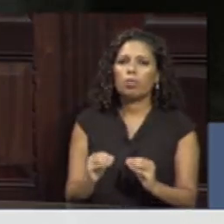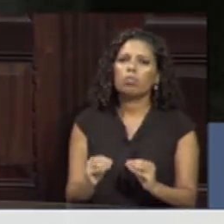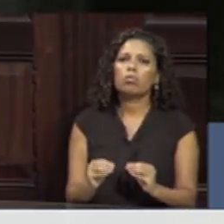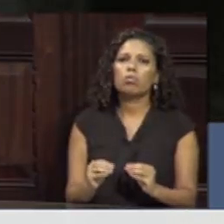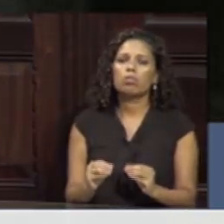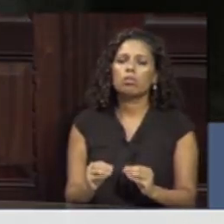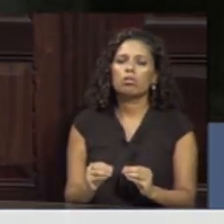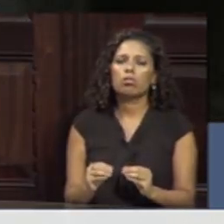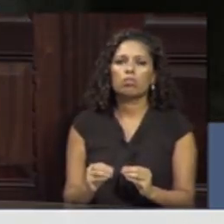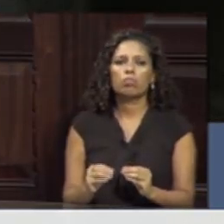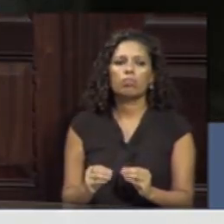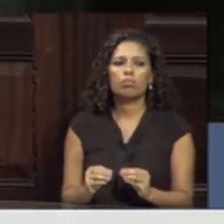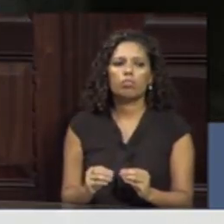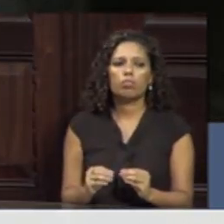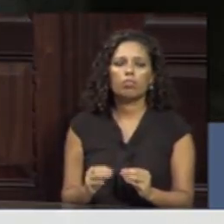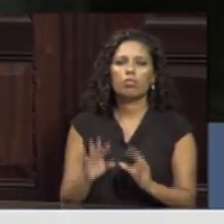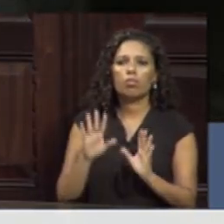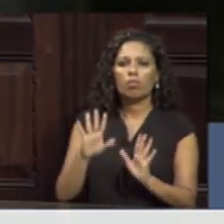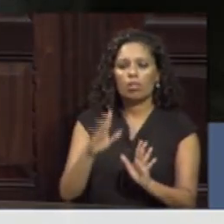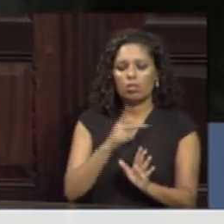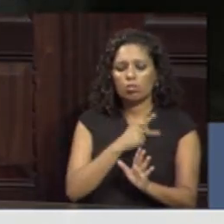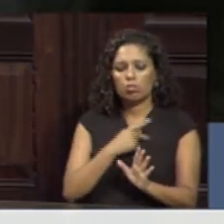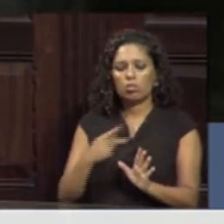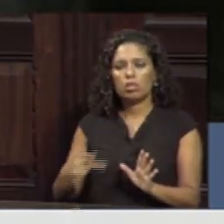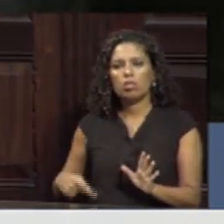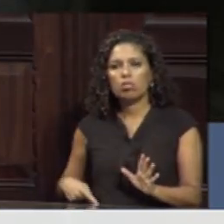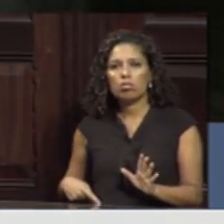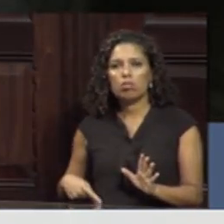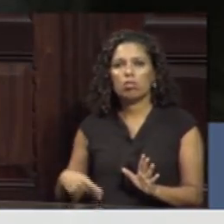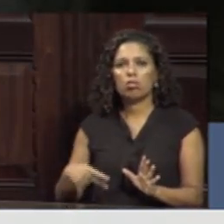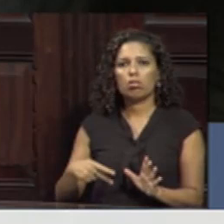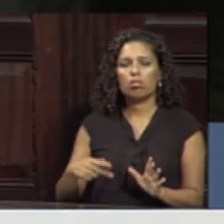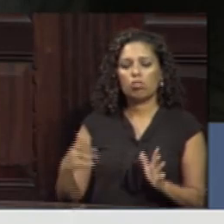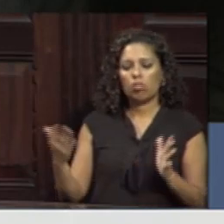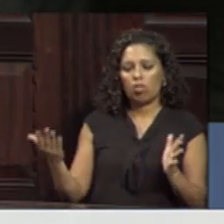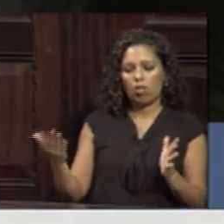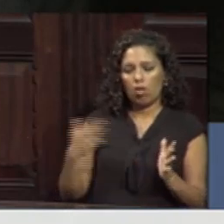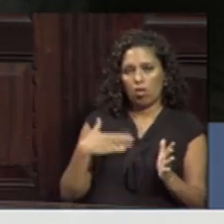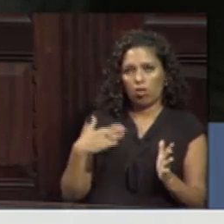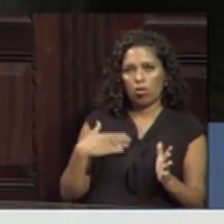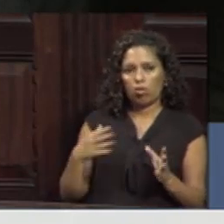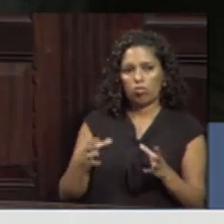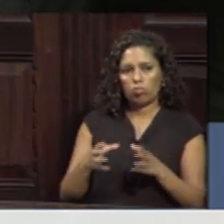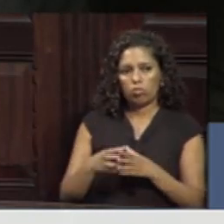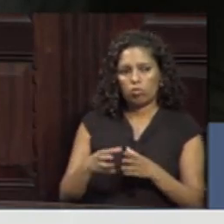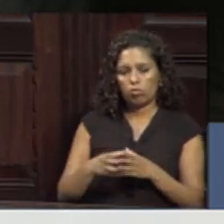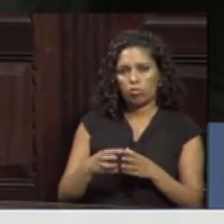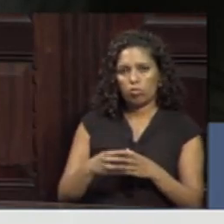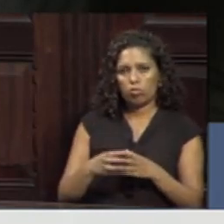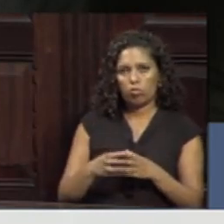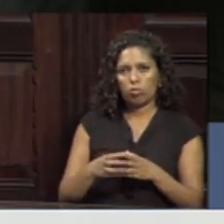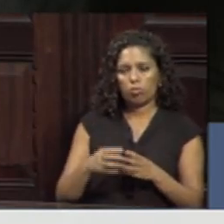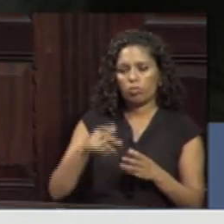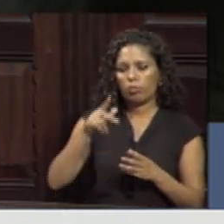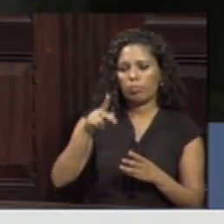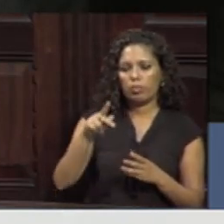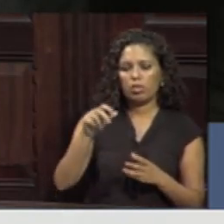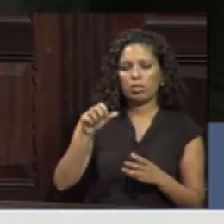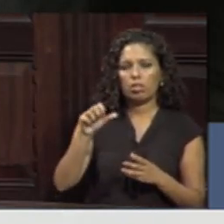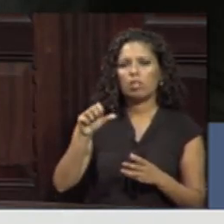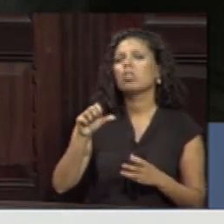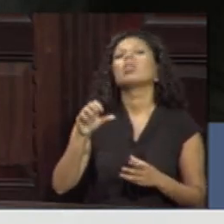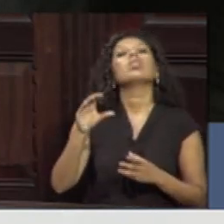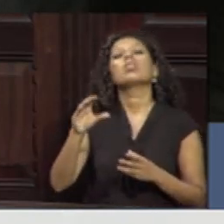presidente, enquanto liderança do PCdoB, nós exigimos que